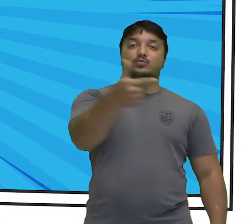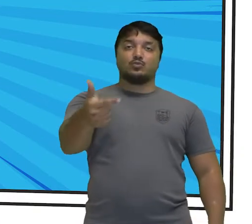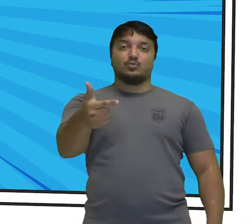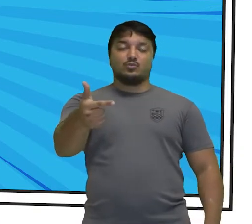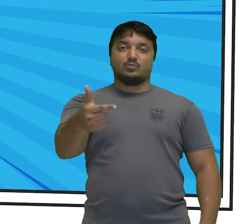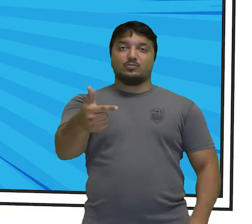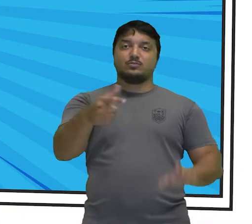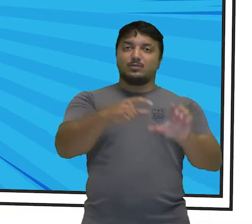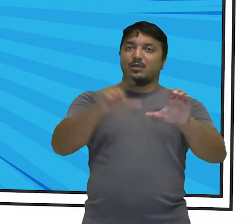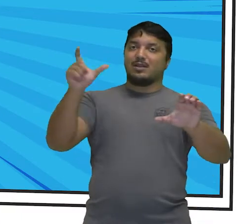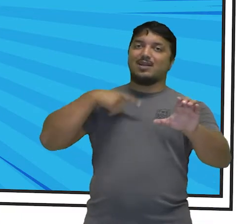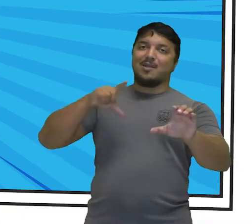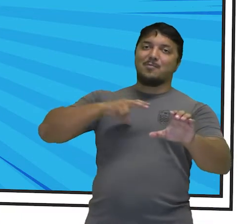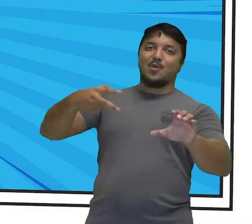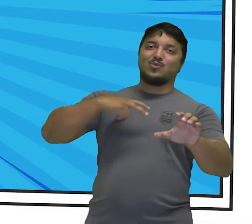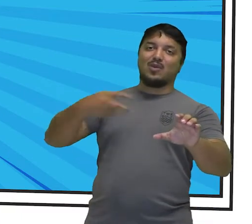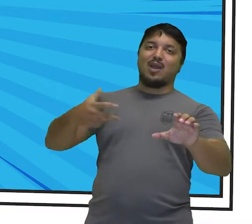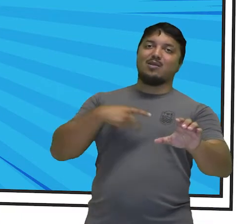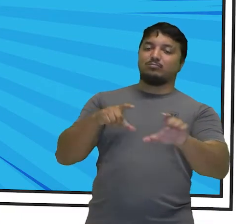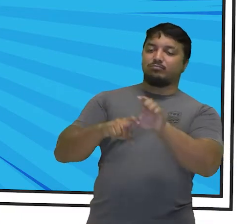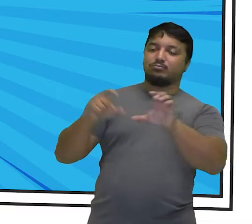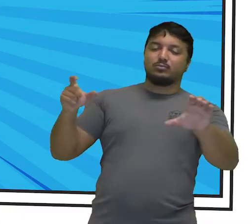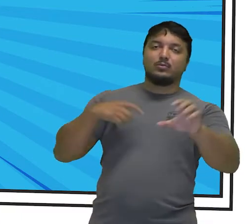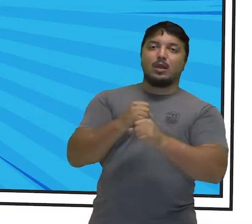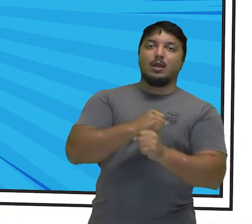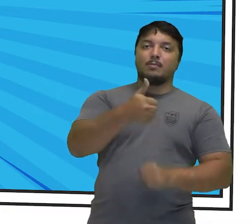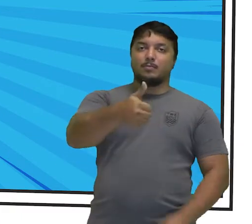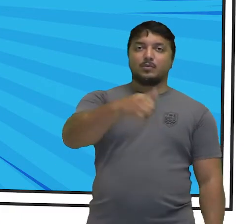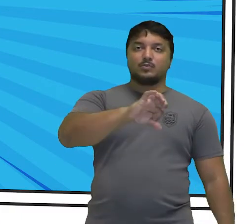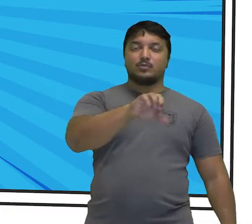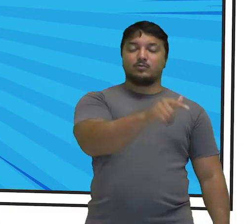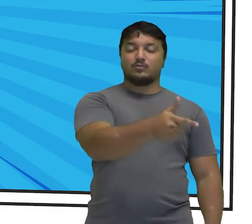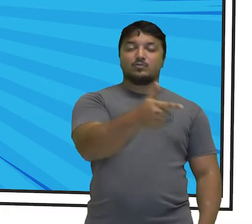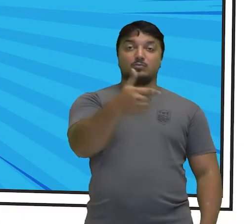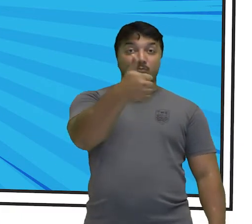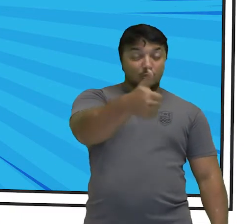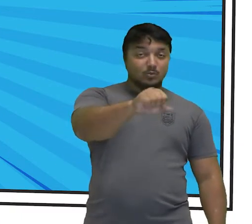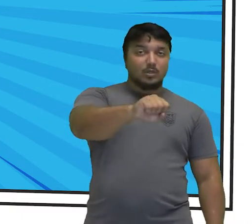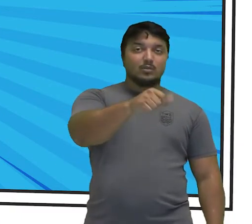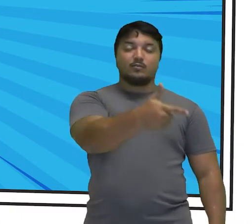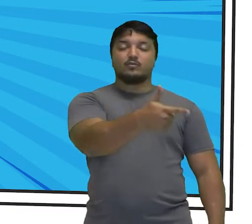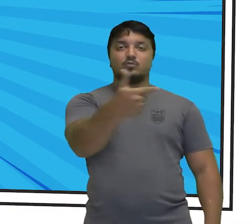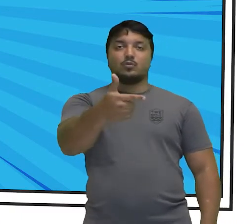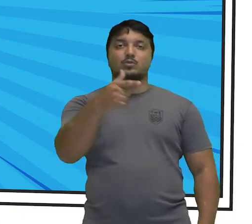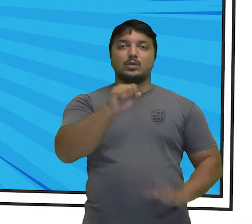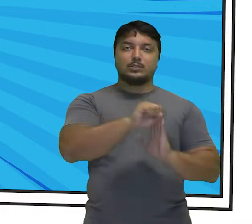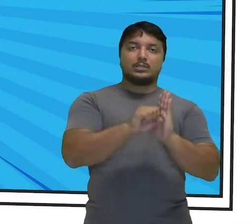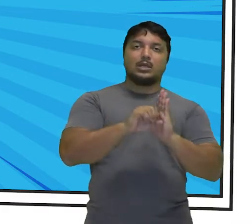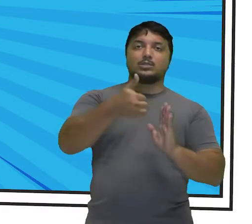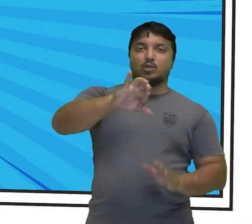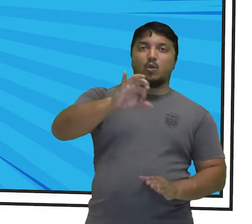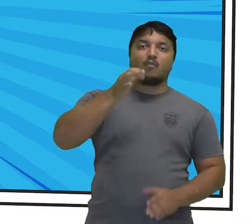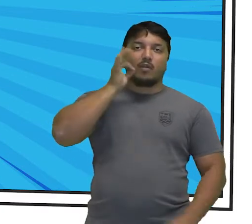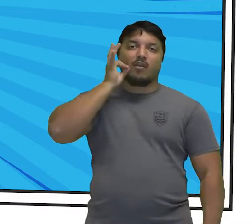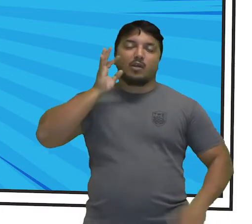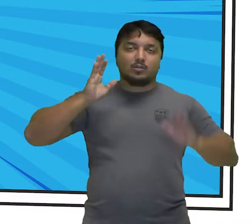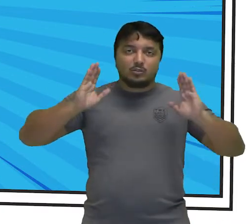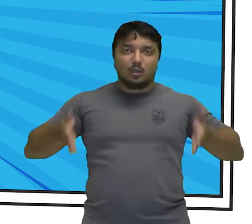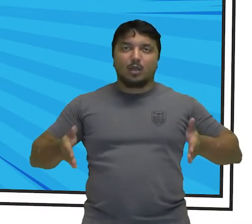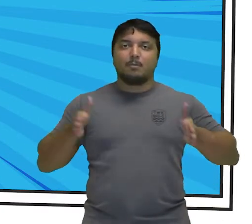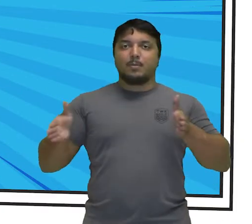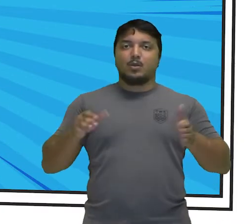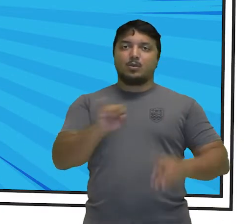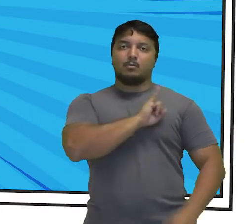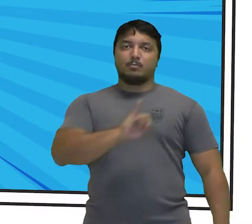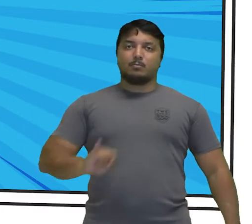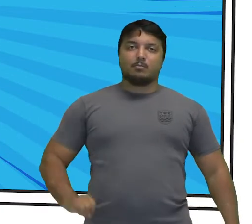1822. Nós vamos começar o Brasil independente no século XIX. O século XIX é café. O Brasil é no tempo do